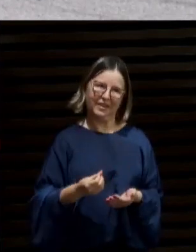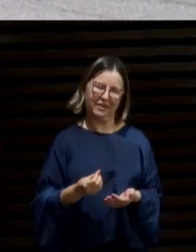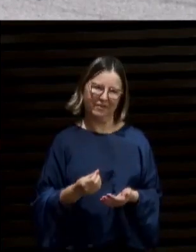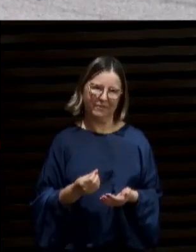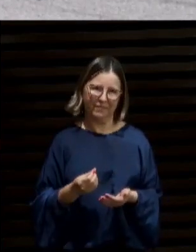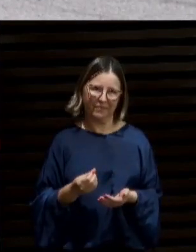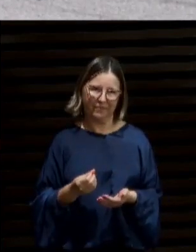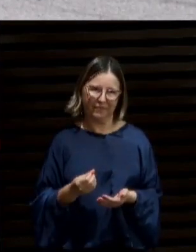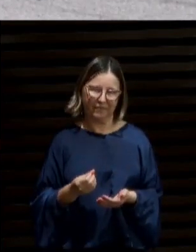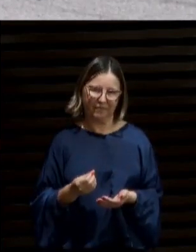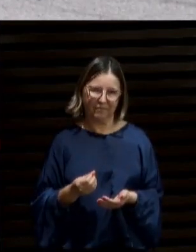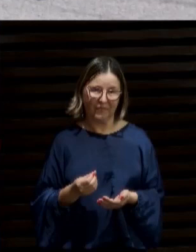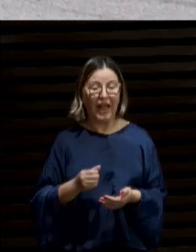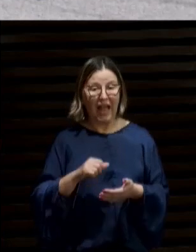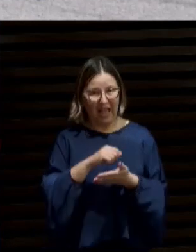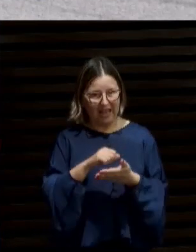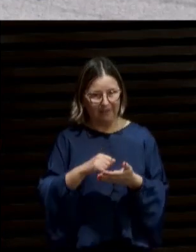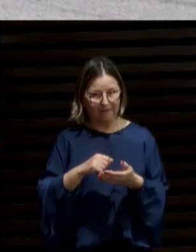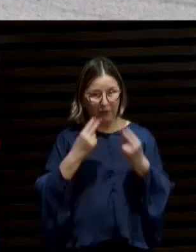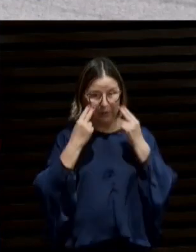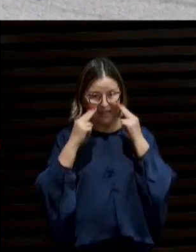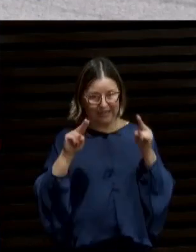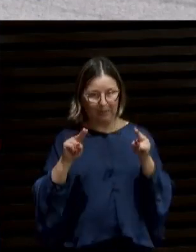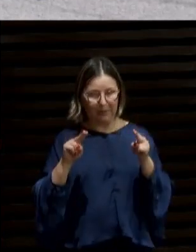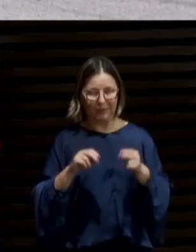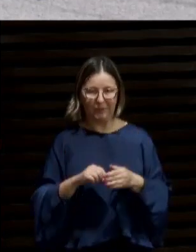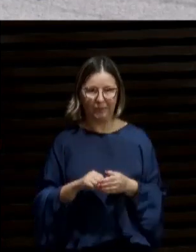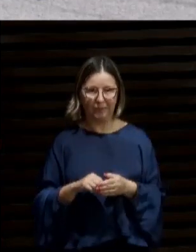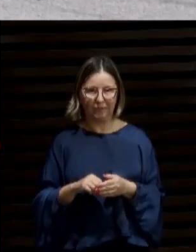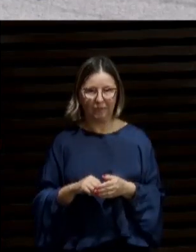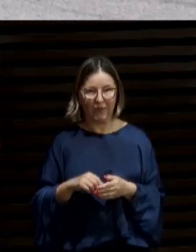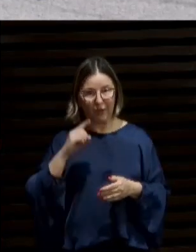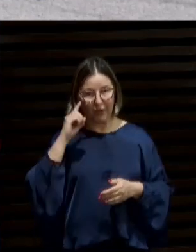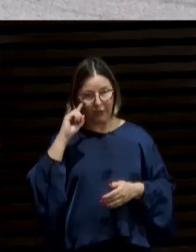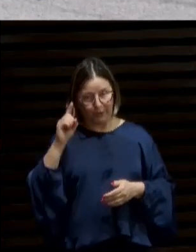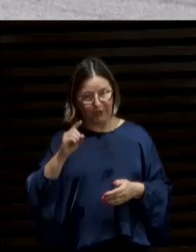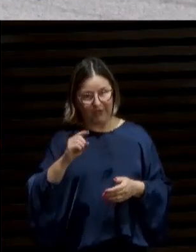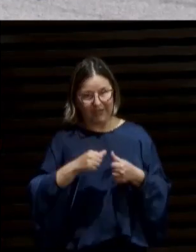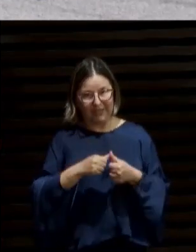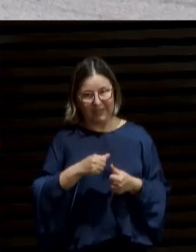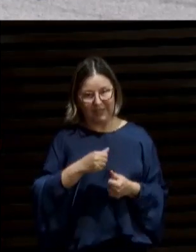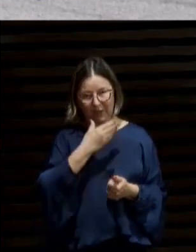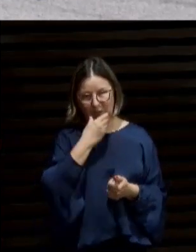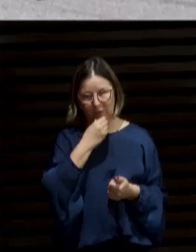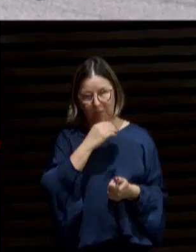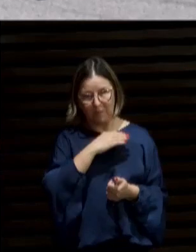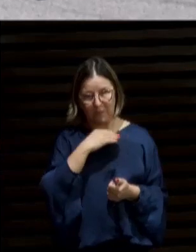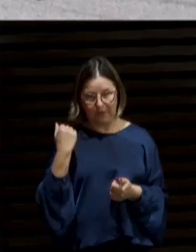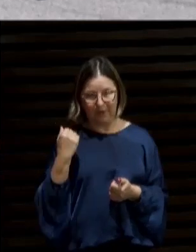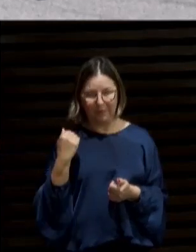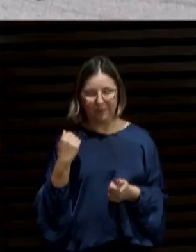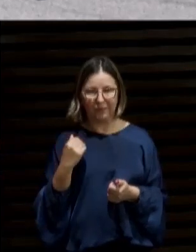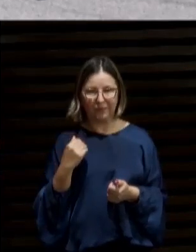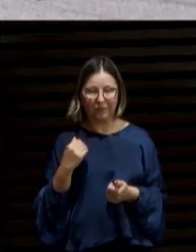fez um testamento. No dia que morreu, foi lido o